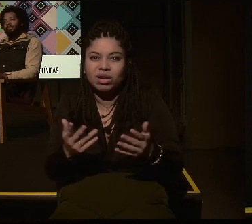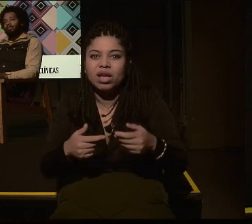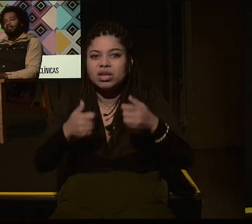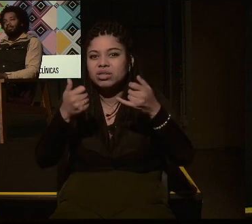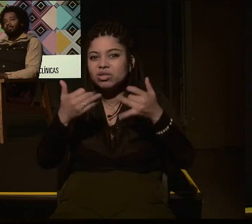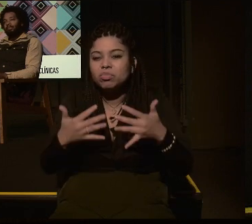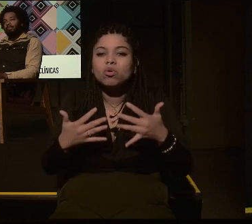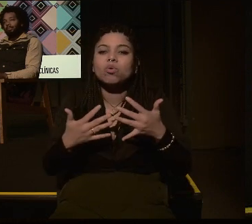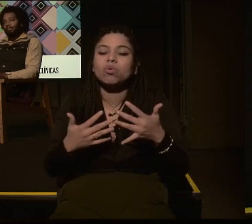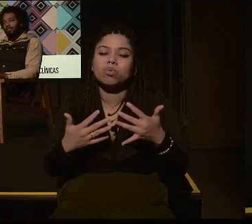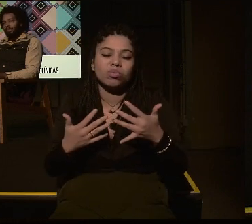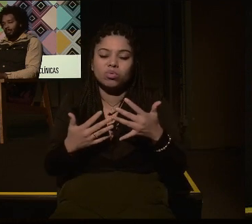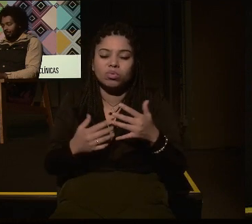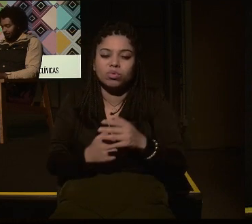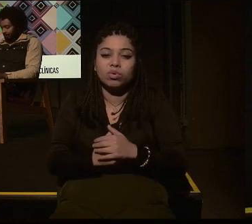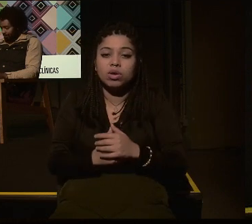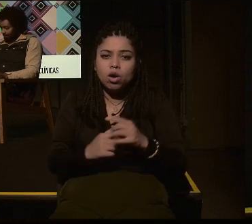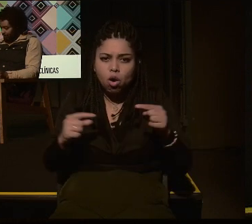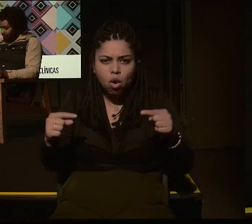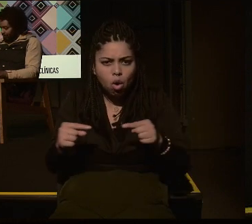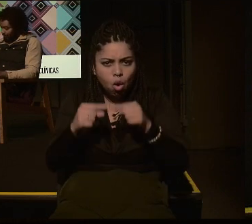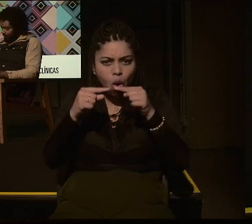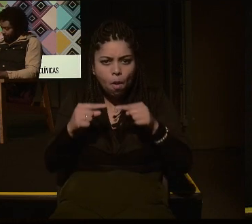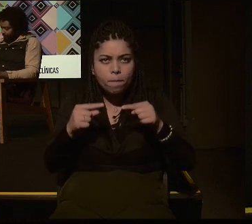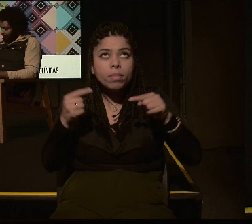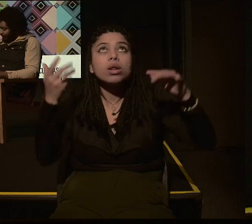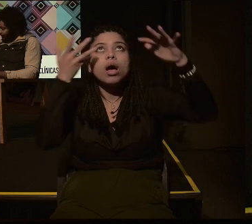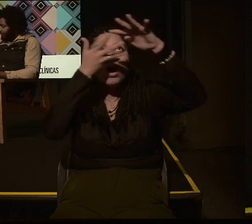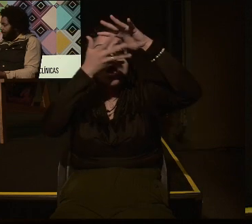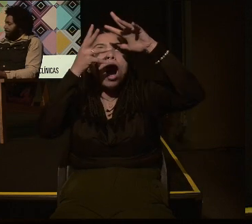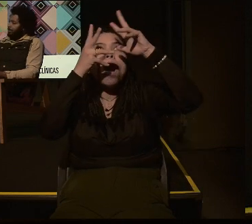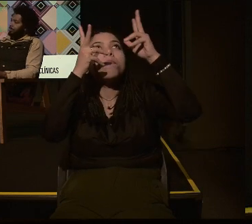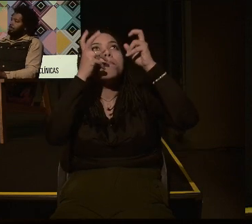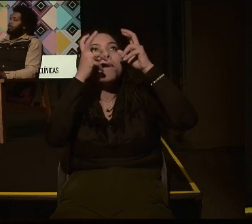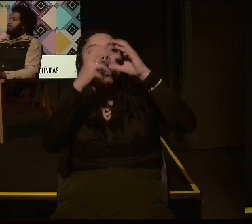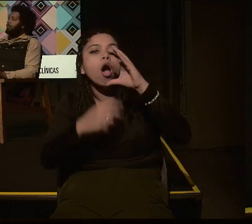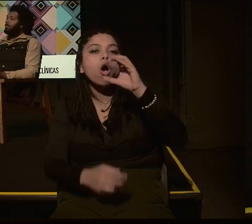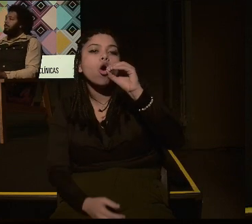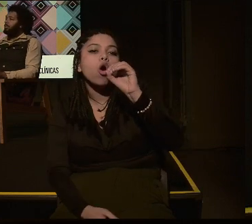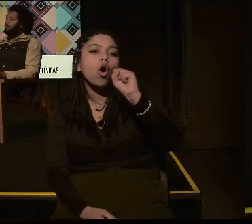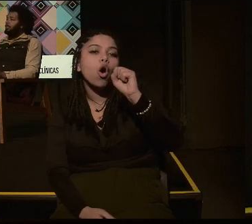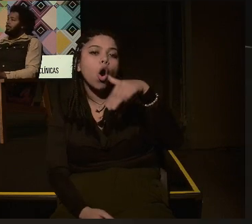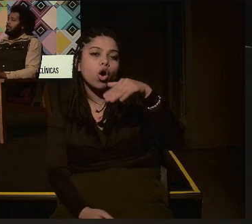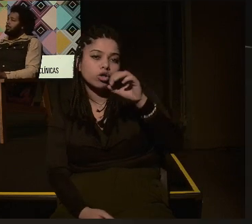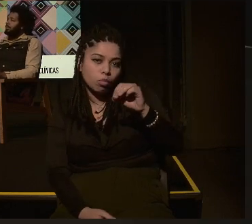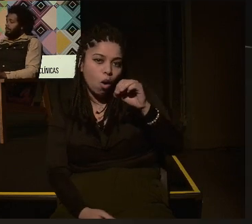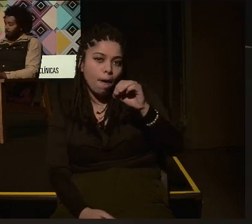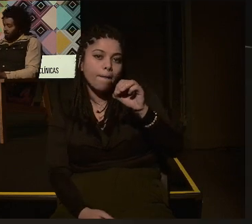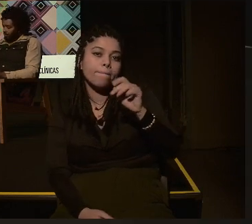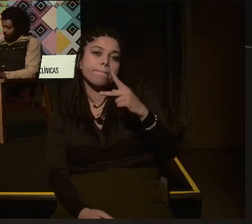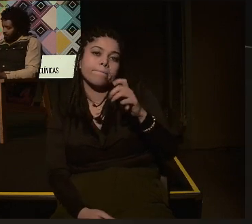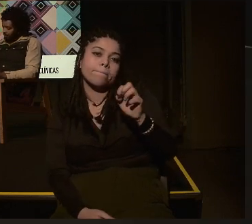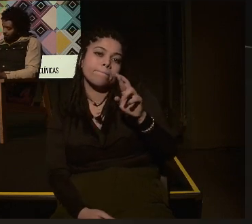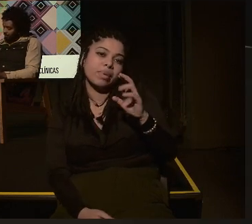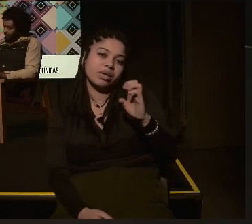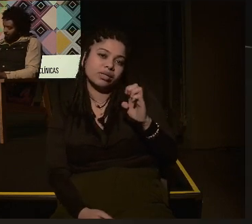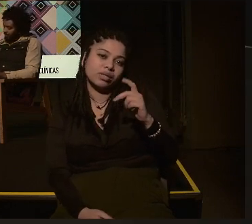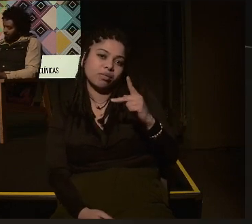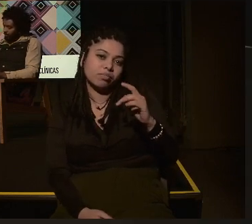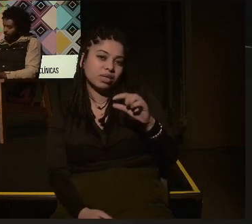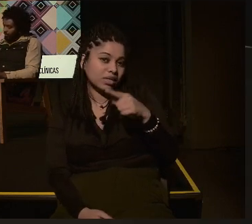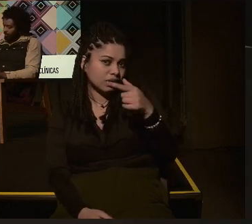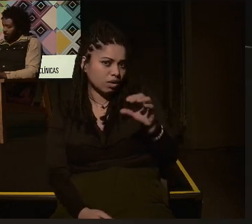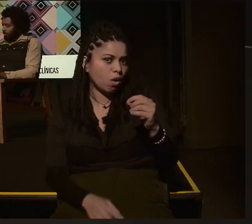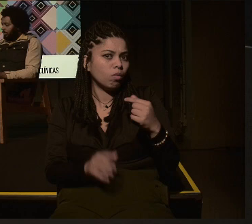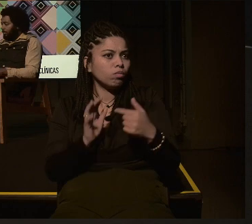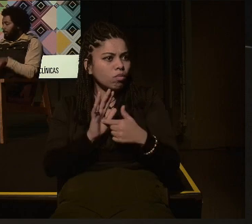acho que te senti tem a ver com essa questão da cosmopercepção, né? Acho que você traz isso muito. E